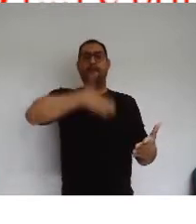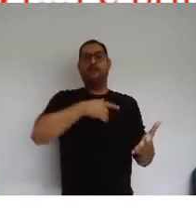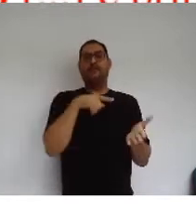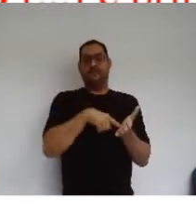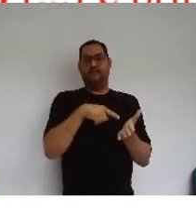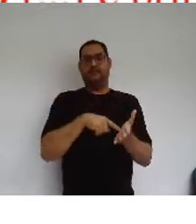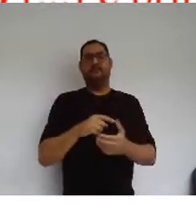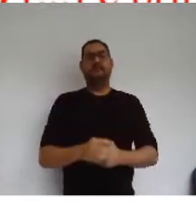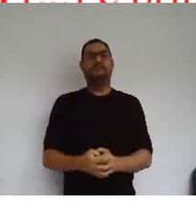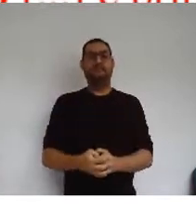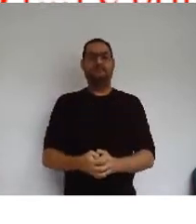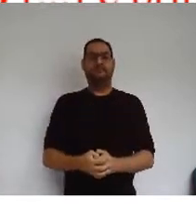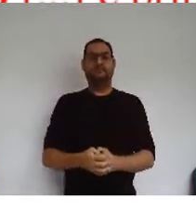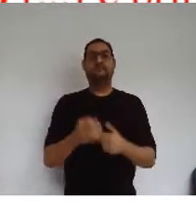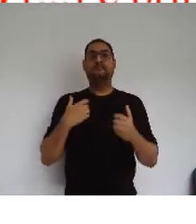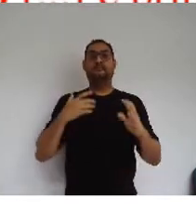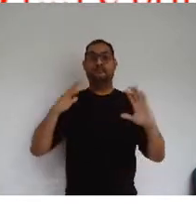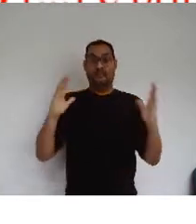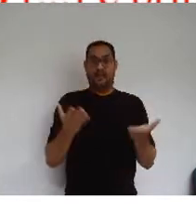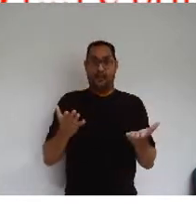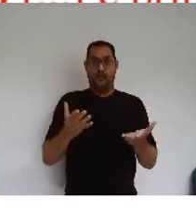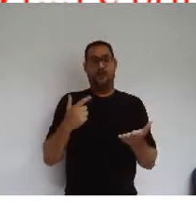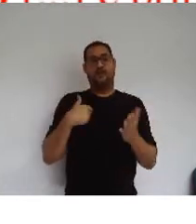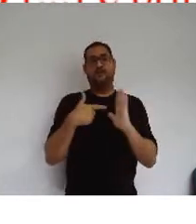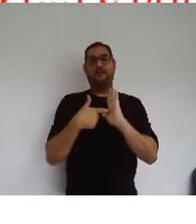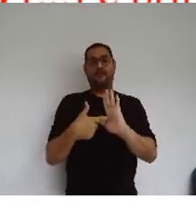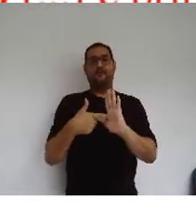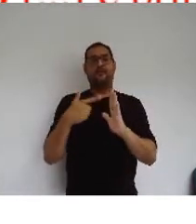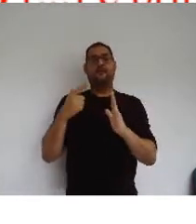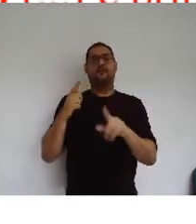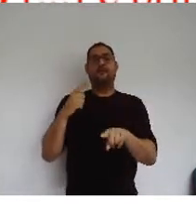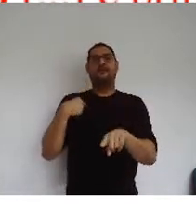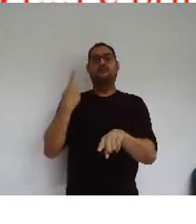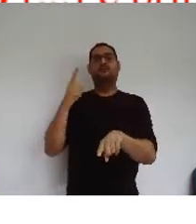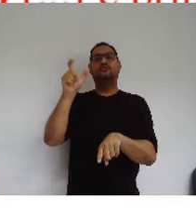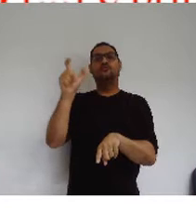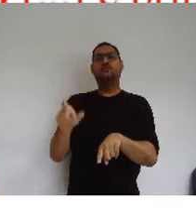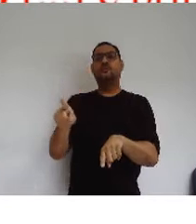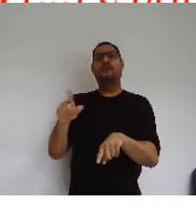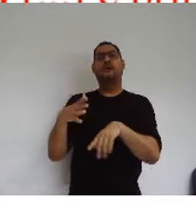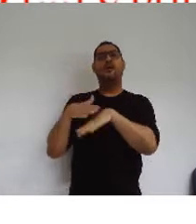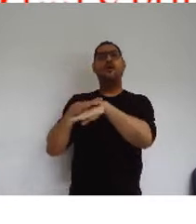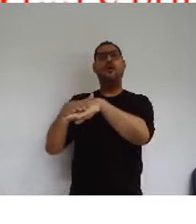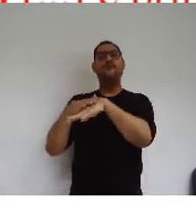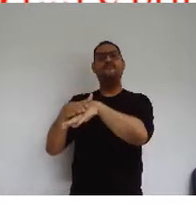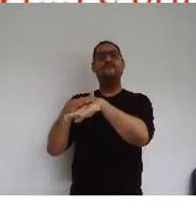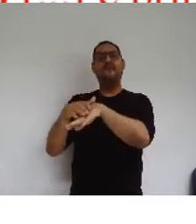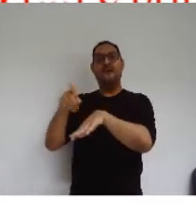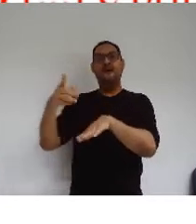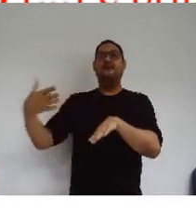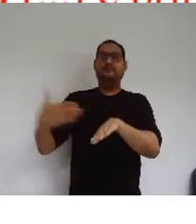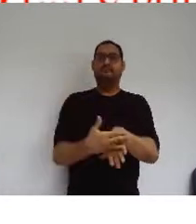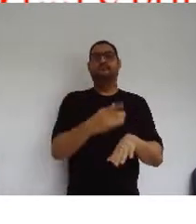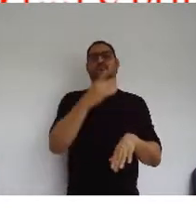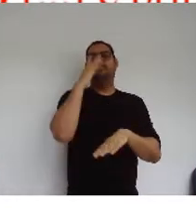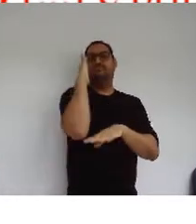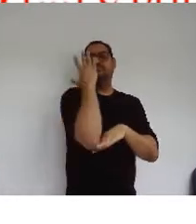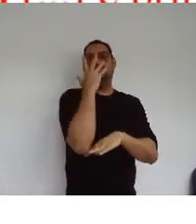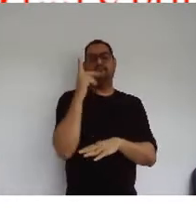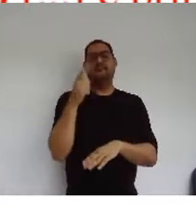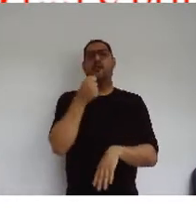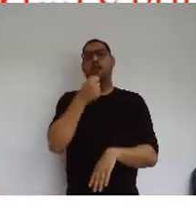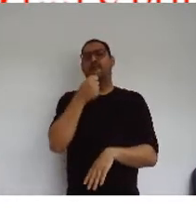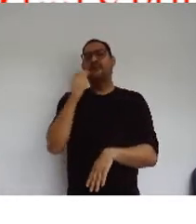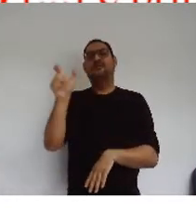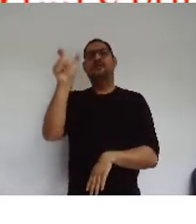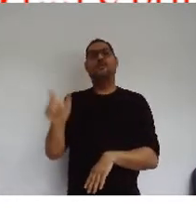Agora, eu vou, então, relatar a minha conversa com um participante da paisagem